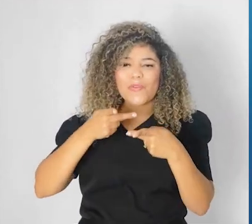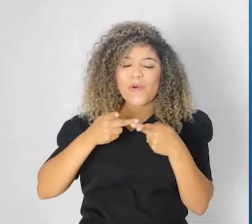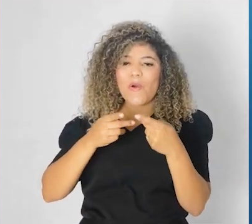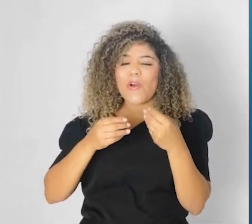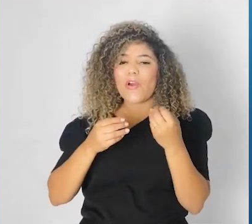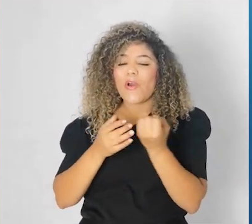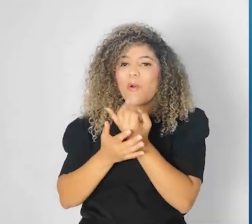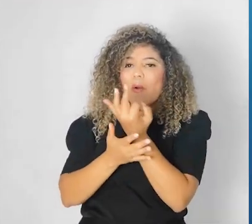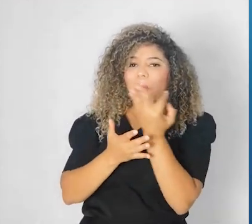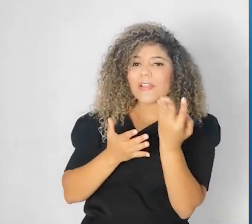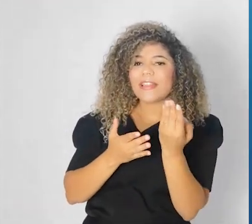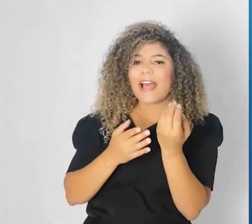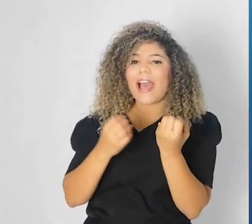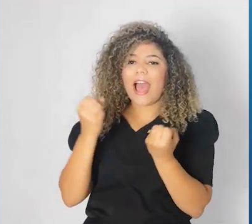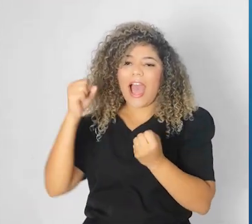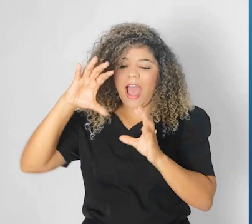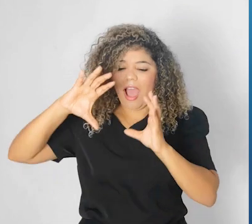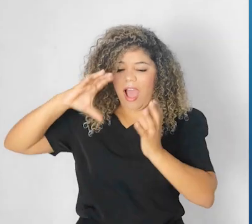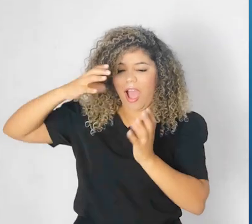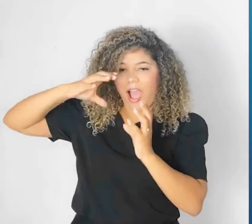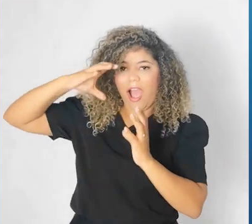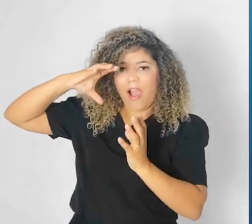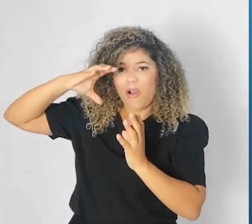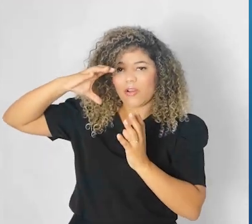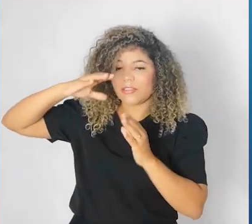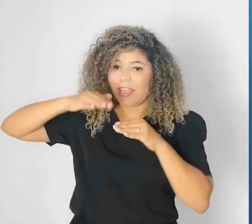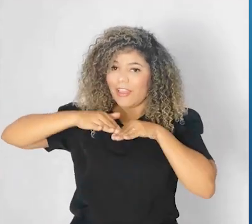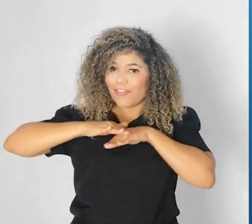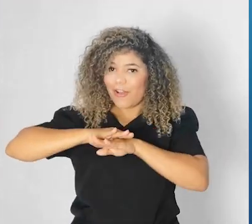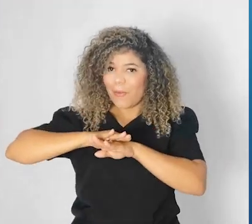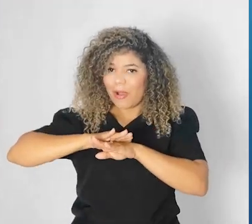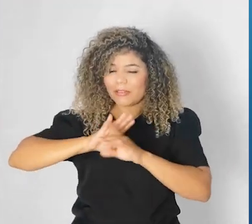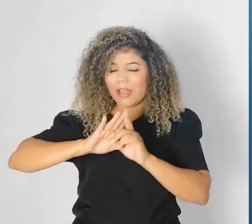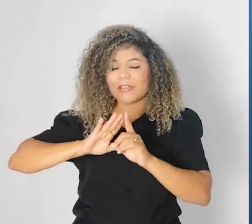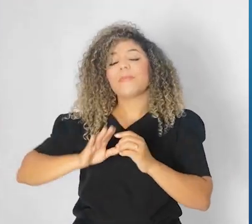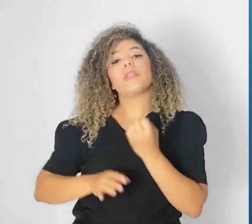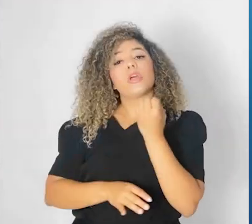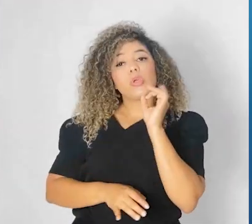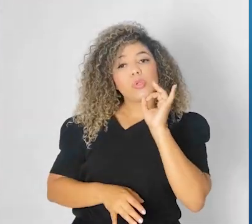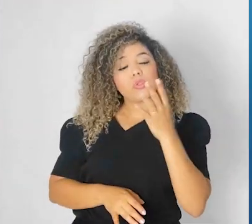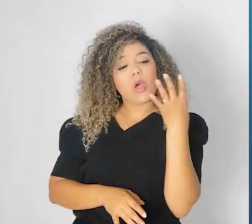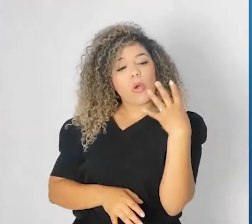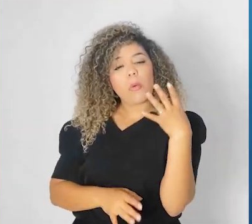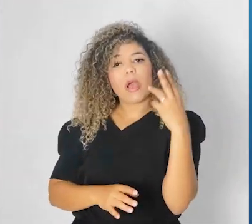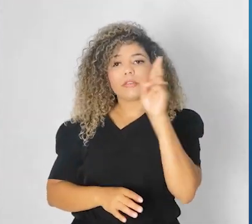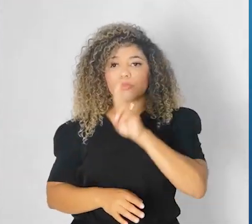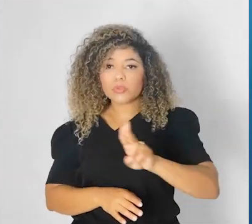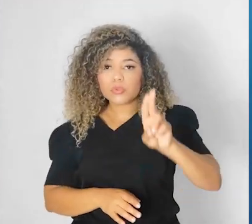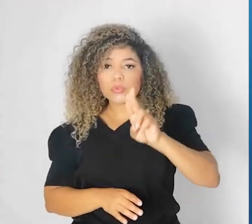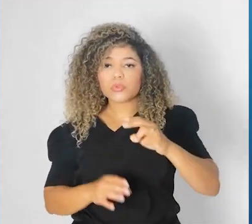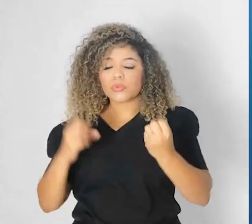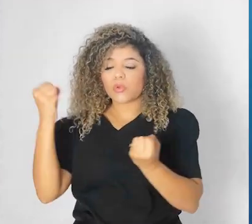step, né? Então, o carro ele tem 4 rodas. Deixa eu escrever melhor isso aqui.